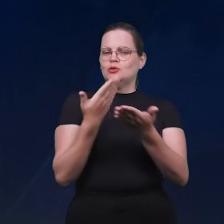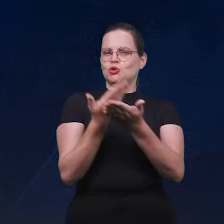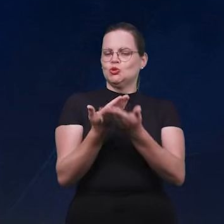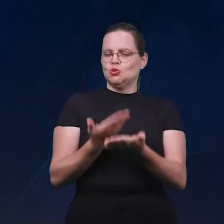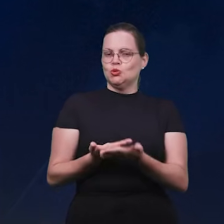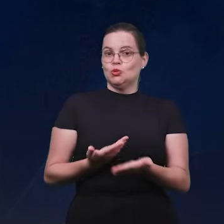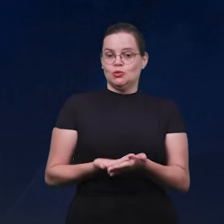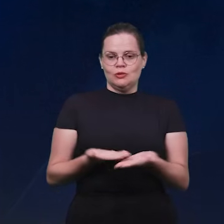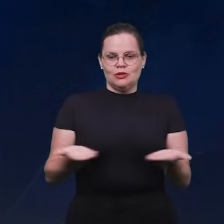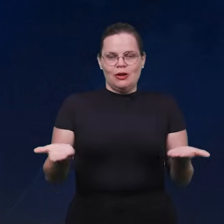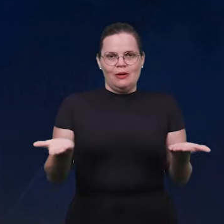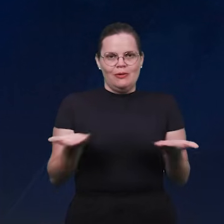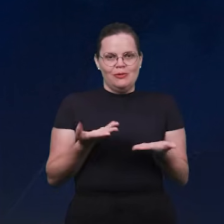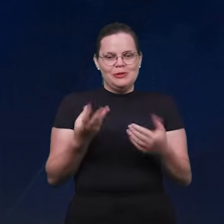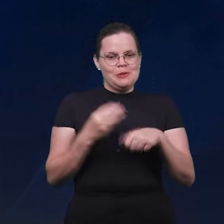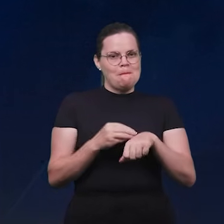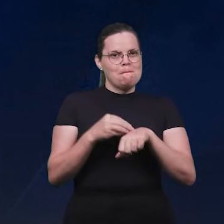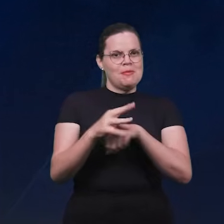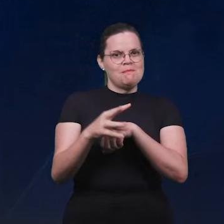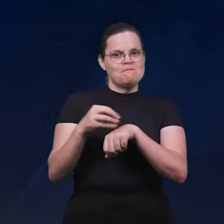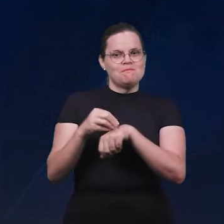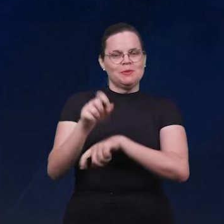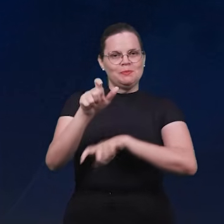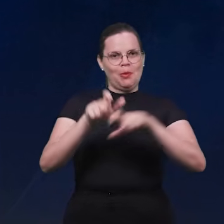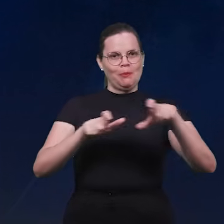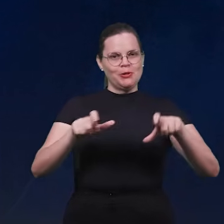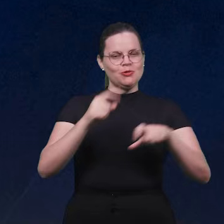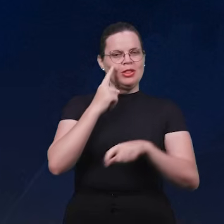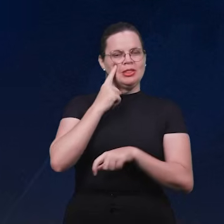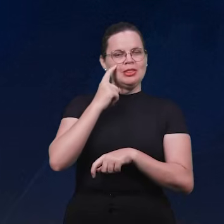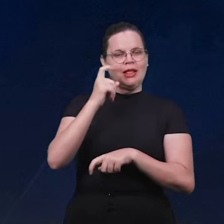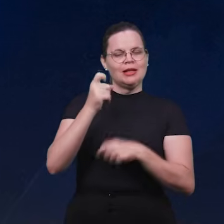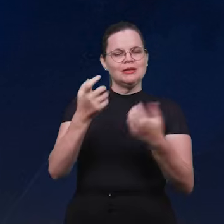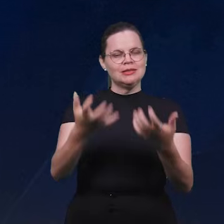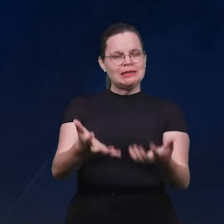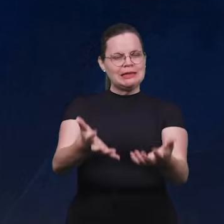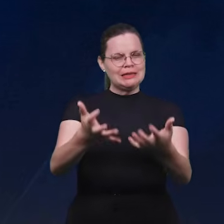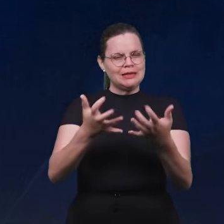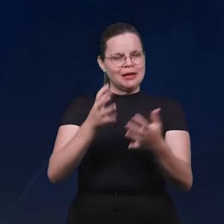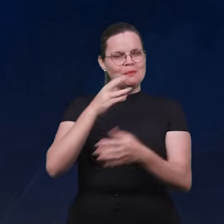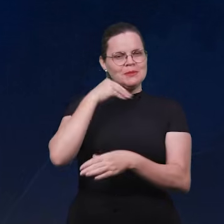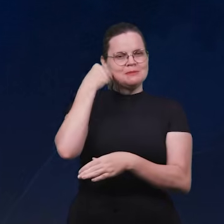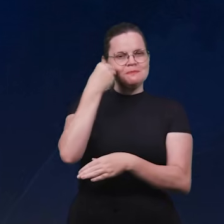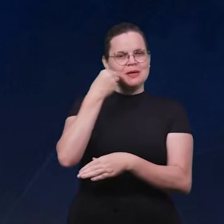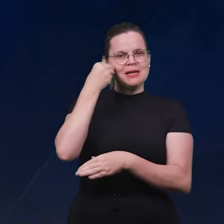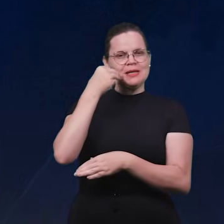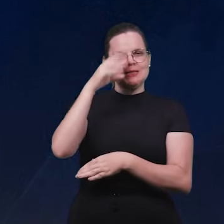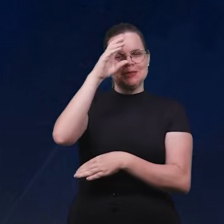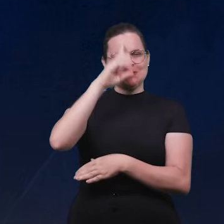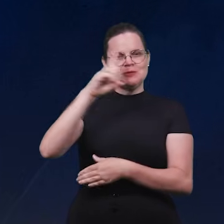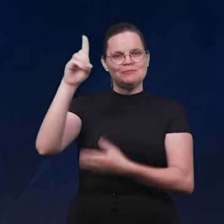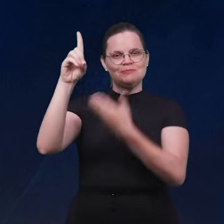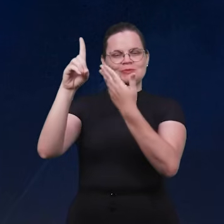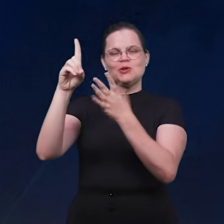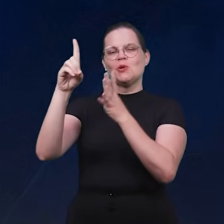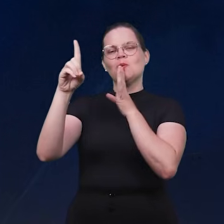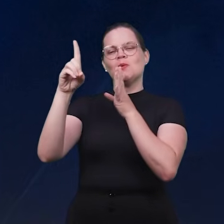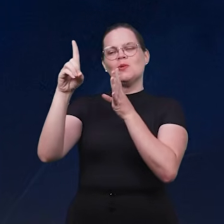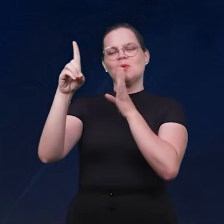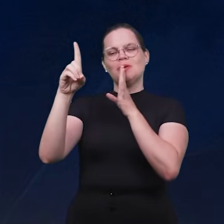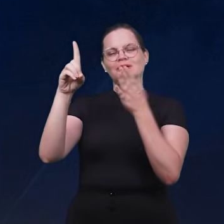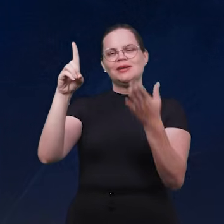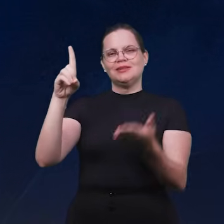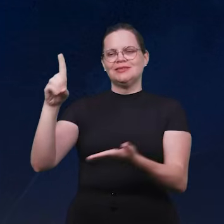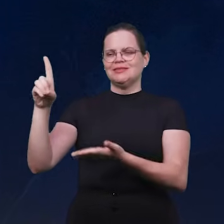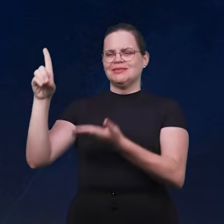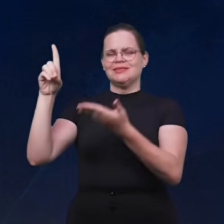bíblicos, estudos que são de interesse daqueles que desejam certamente ter uma experiência de conhecimento, aquele